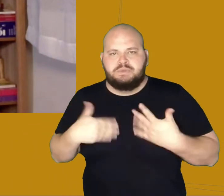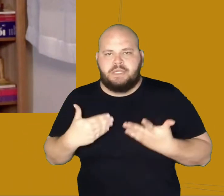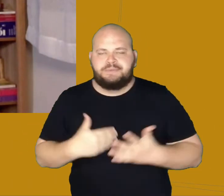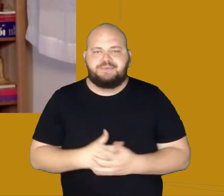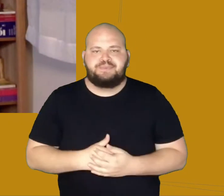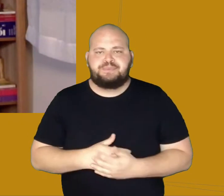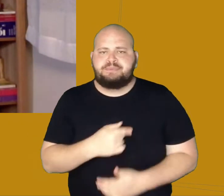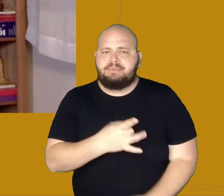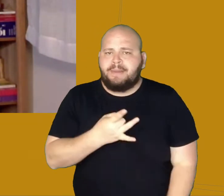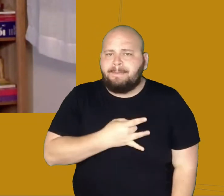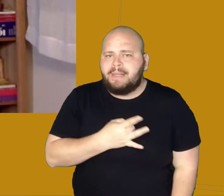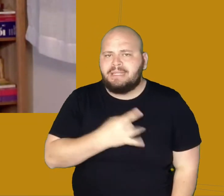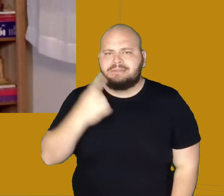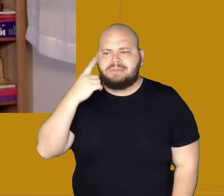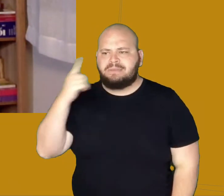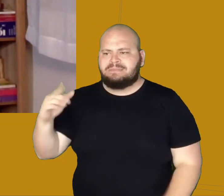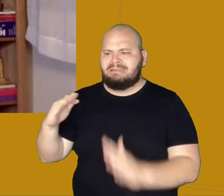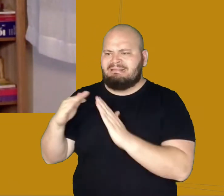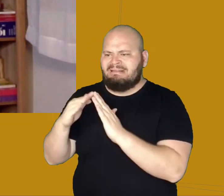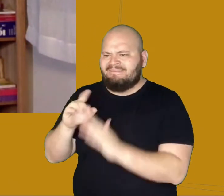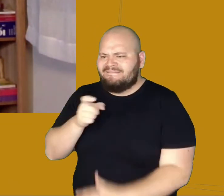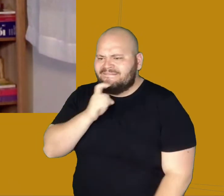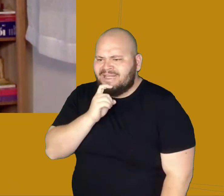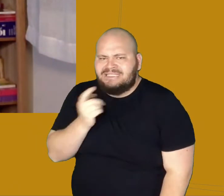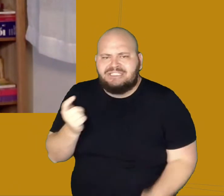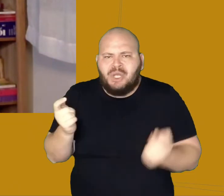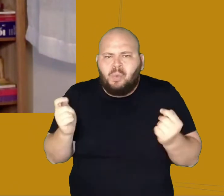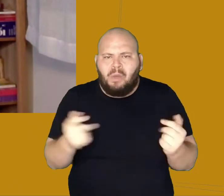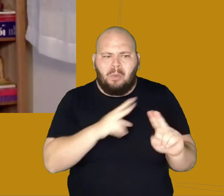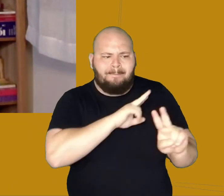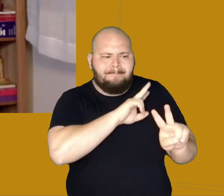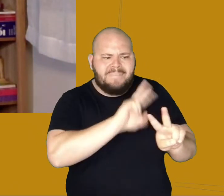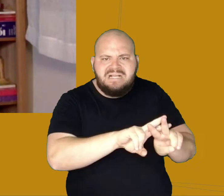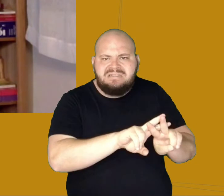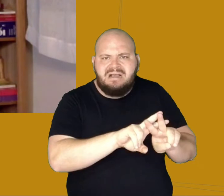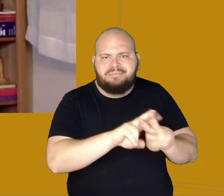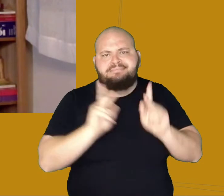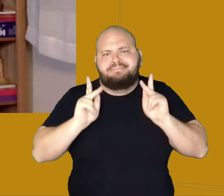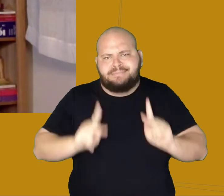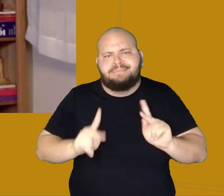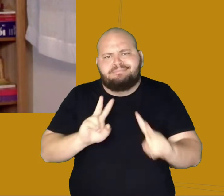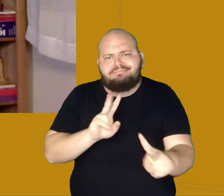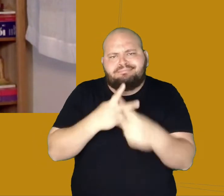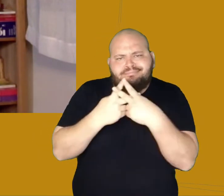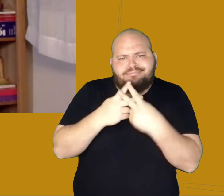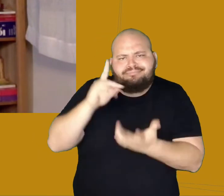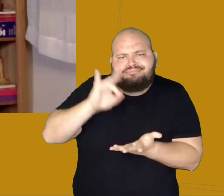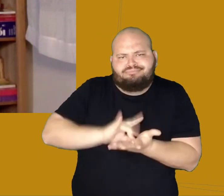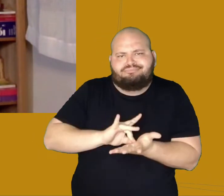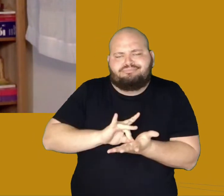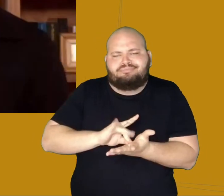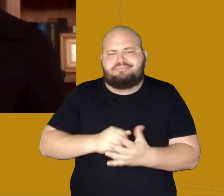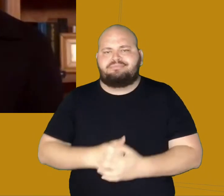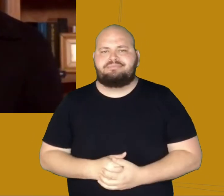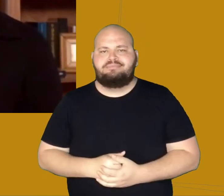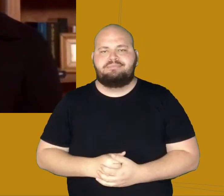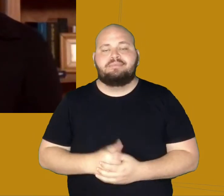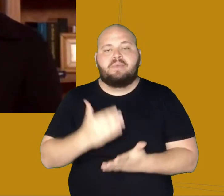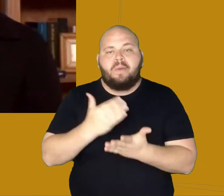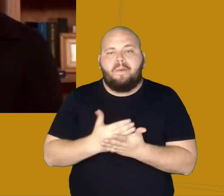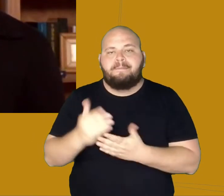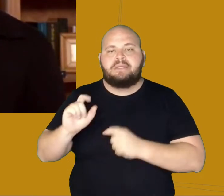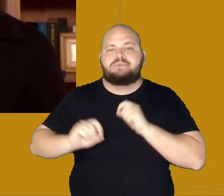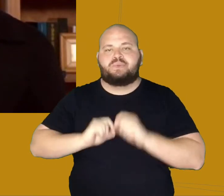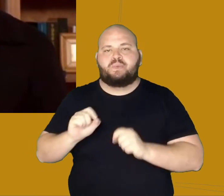assustado. Com medo, chega a comparar a Casa Verde a um cárcere privado, onde as pessoas vão para ficarem presas.